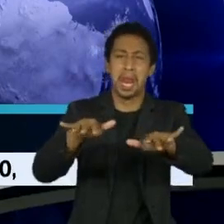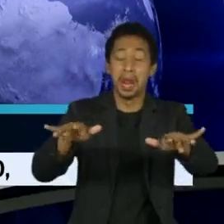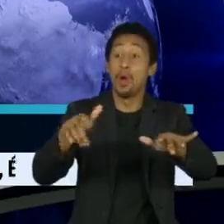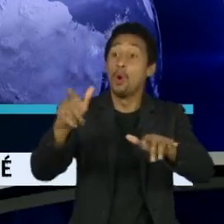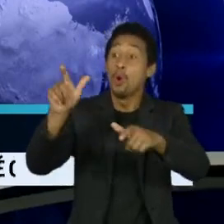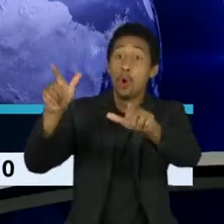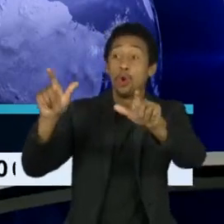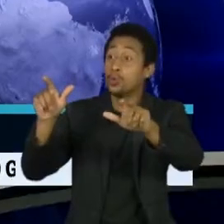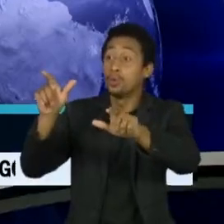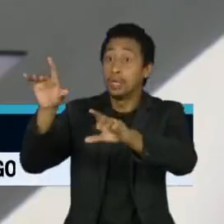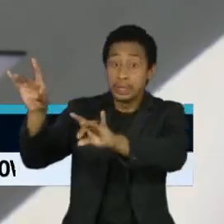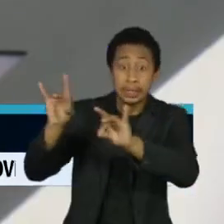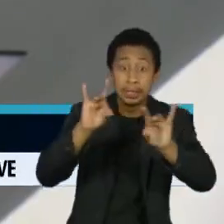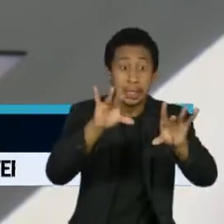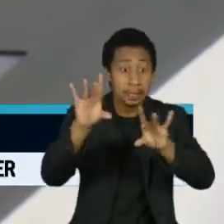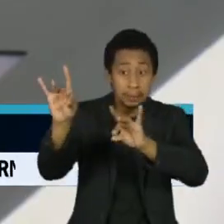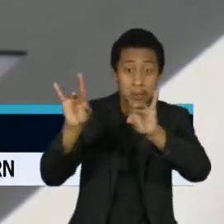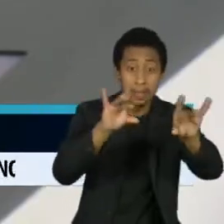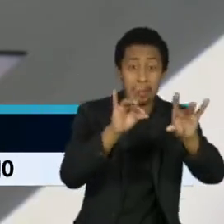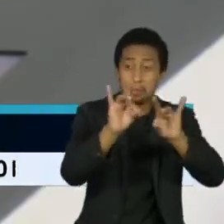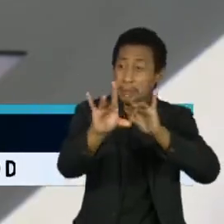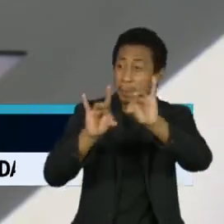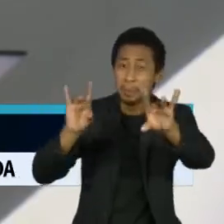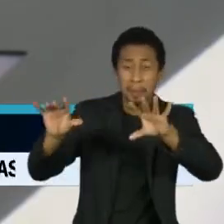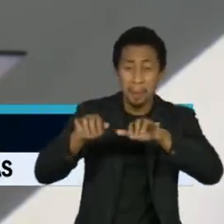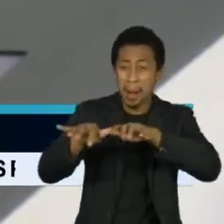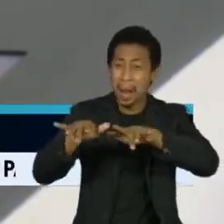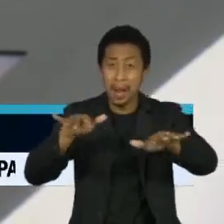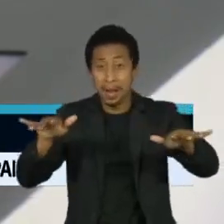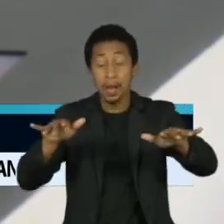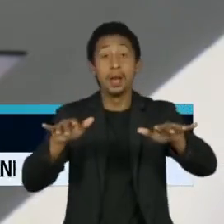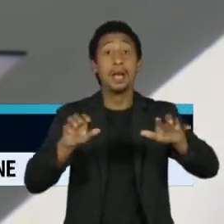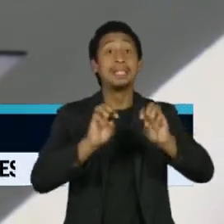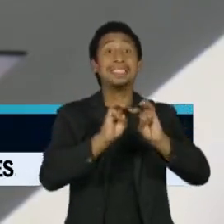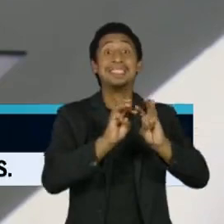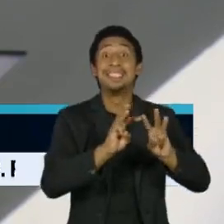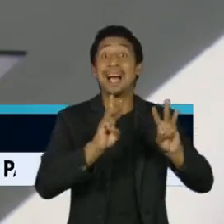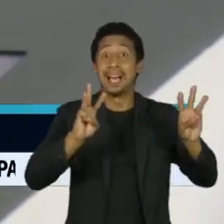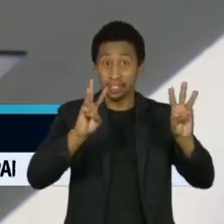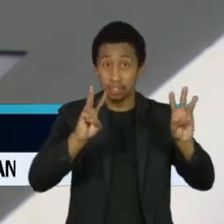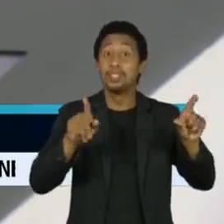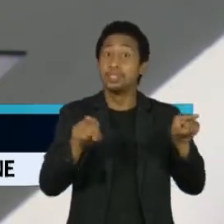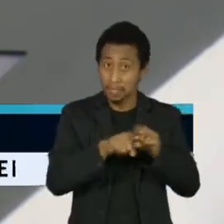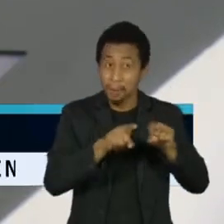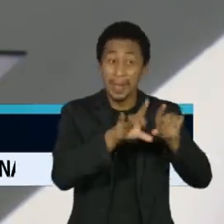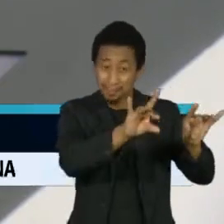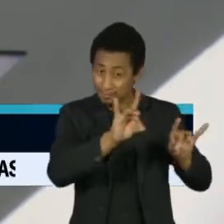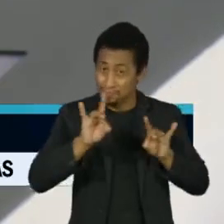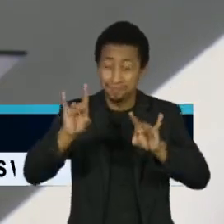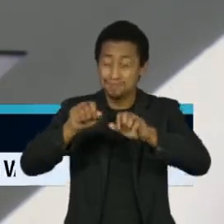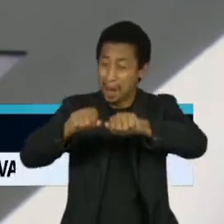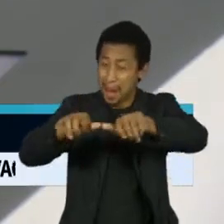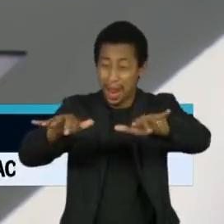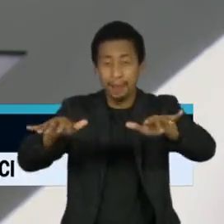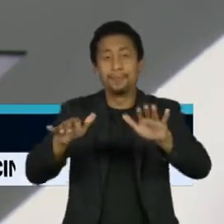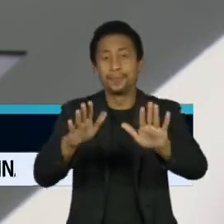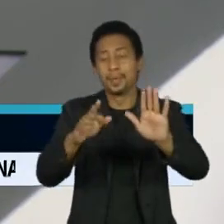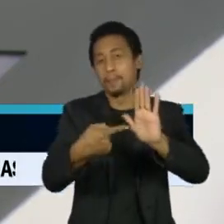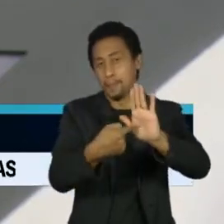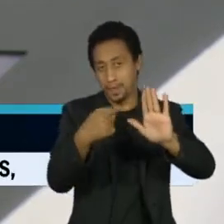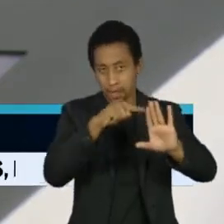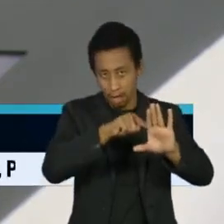seguidores e seguidores vão compartilhando E aí normalmente sites maiores vão dando tração naquele processo é como uma cebola